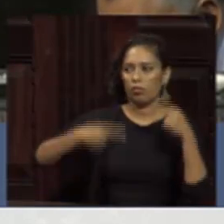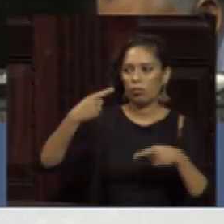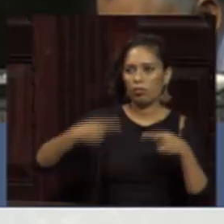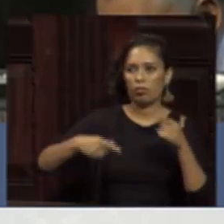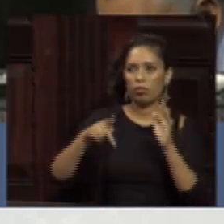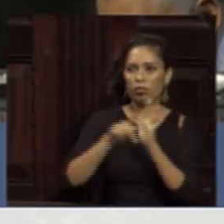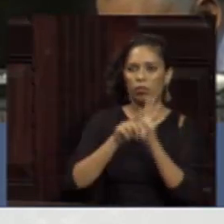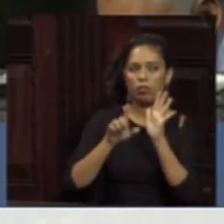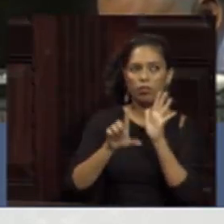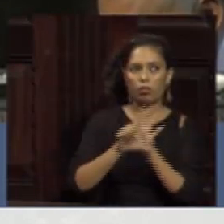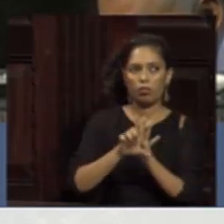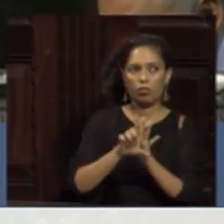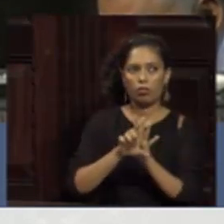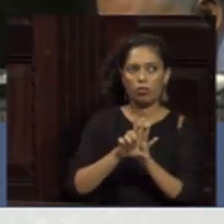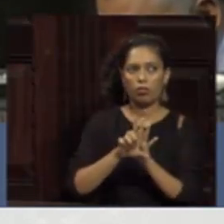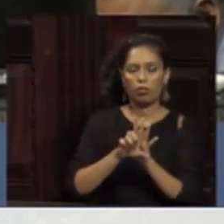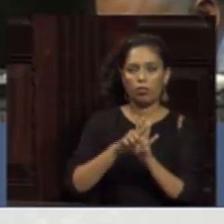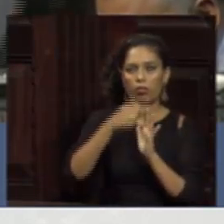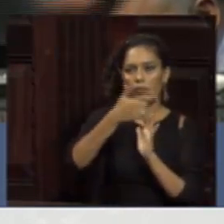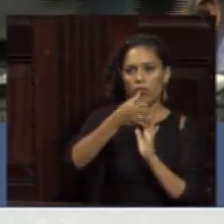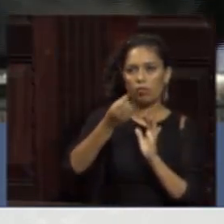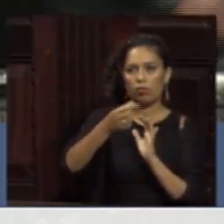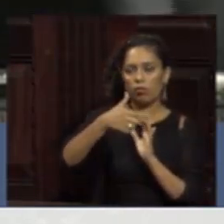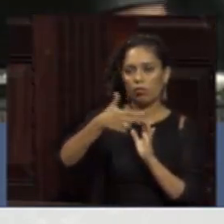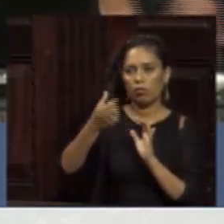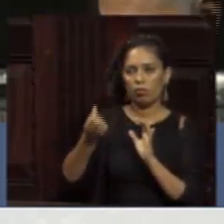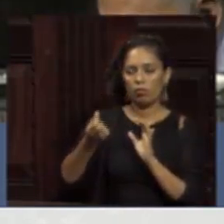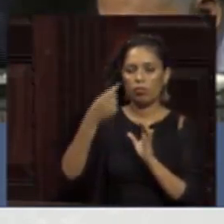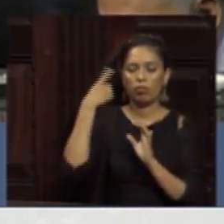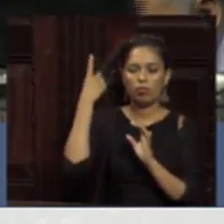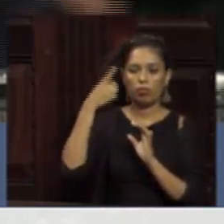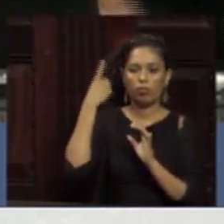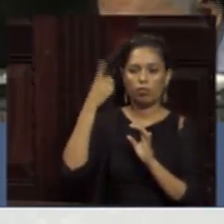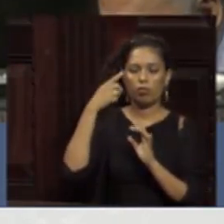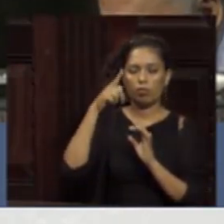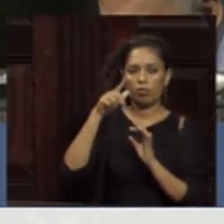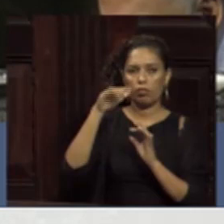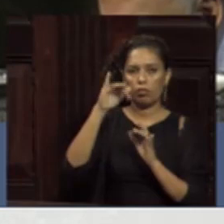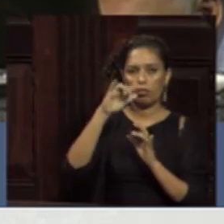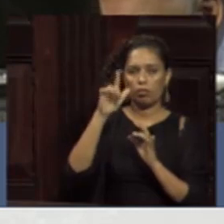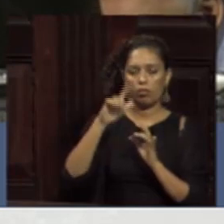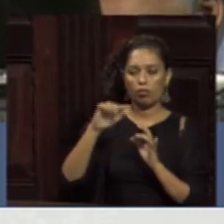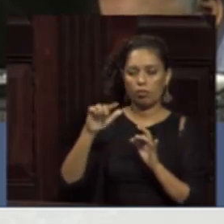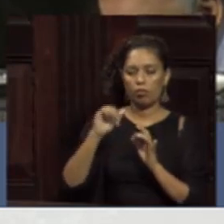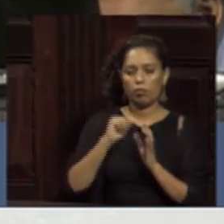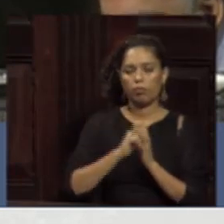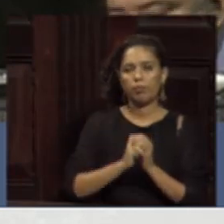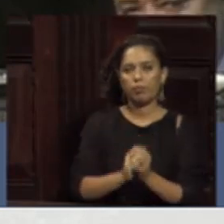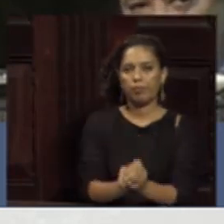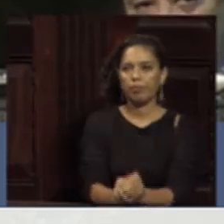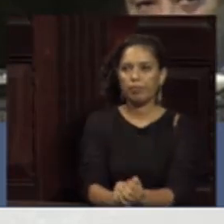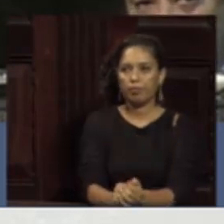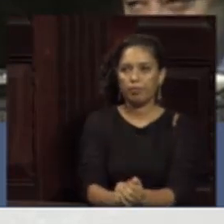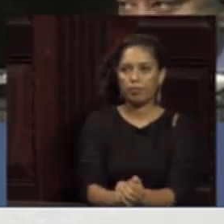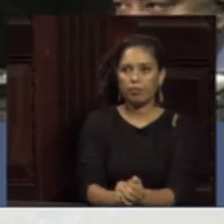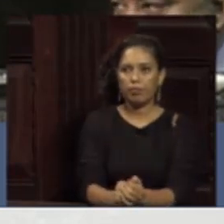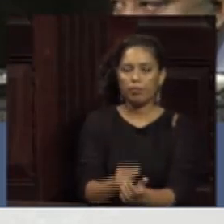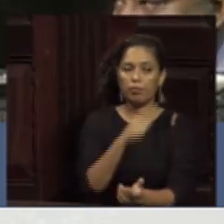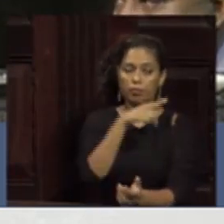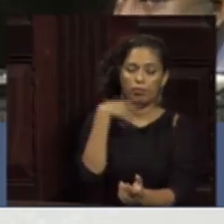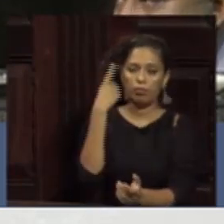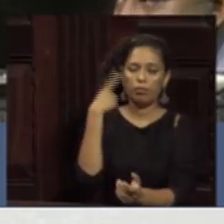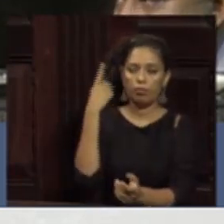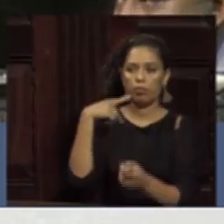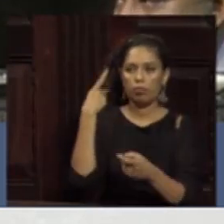Projeto de lei 1456/2016, de autoria do deputado Marcos Vinícius, que dispõe sobre a obrigatoriedade dos estabelecimentos comerciais utilizarem canudo de